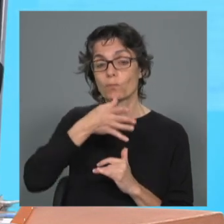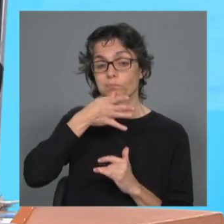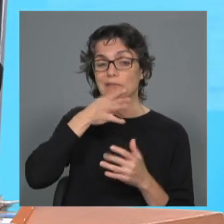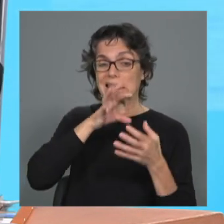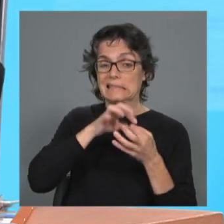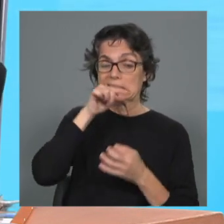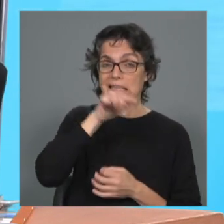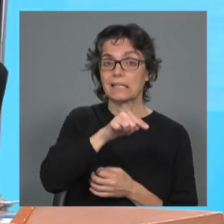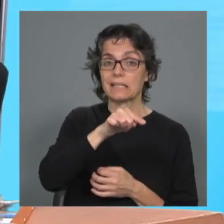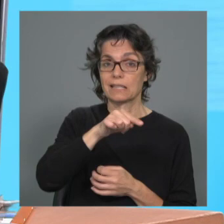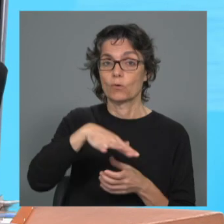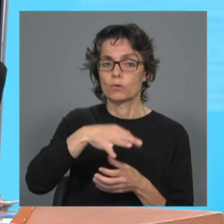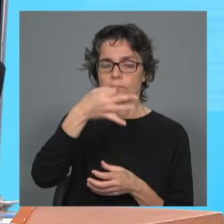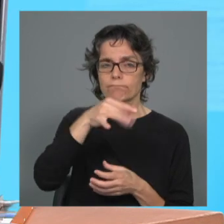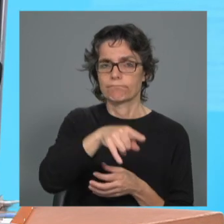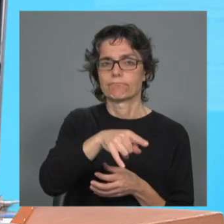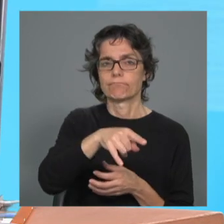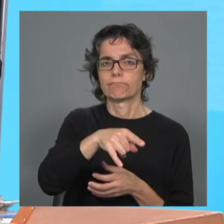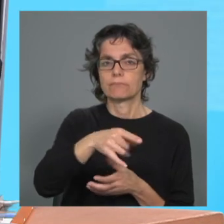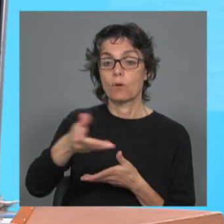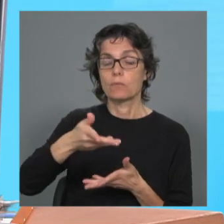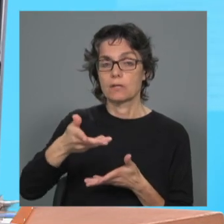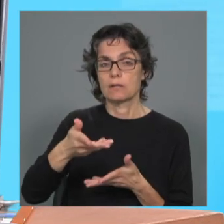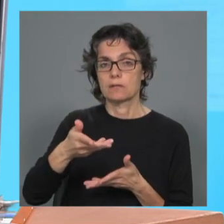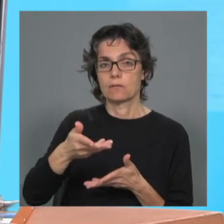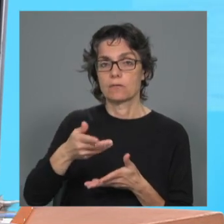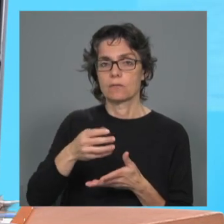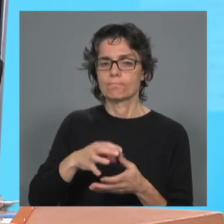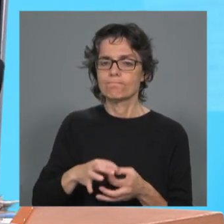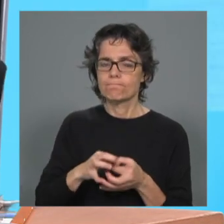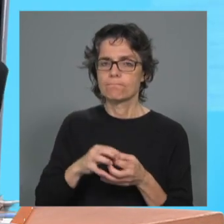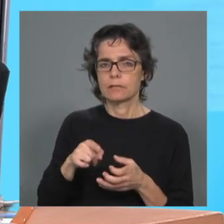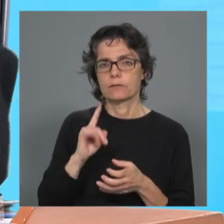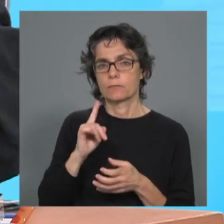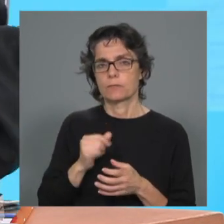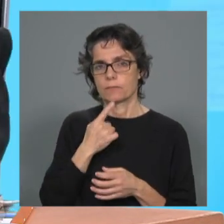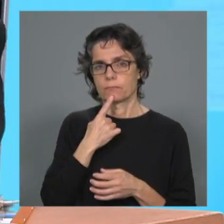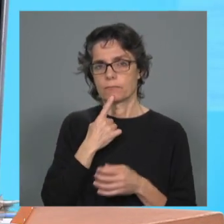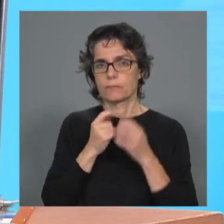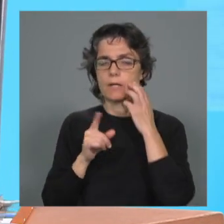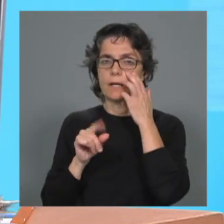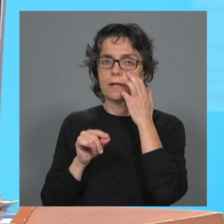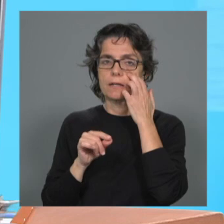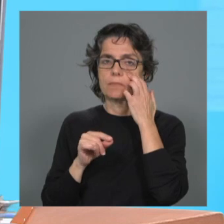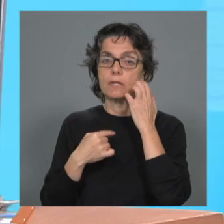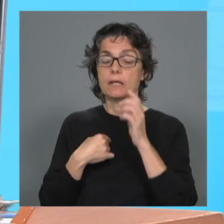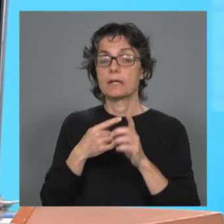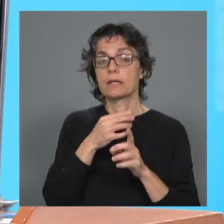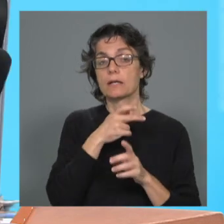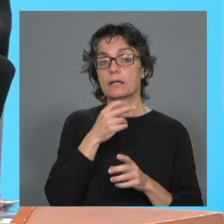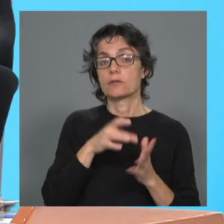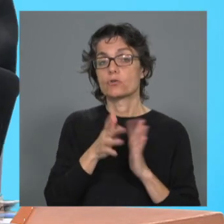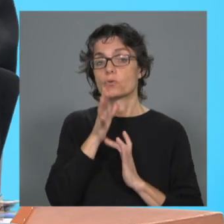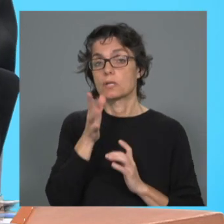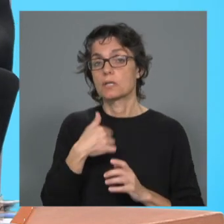é palavra num contexto pessoal, numa relação pessoal. E isso é extremamente importante. Pois eu conheço-as. Mas aqui